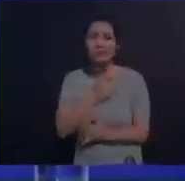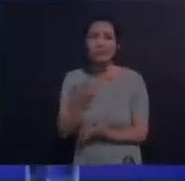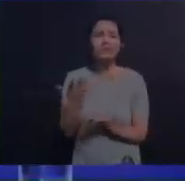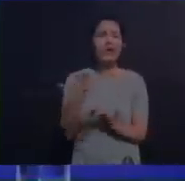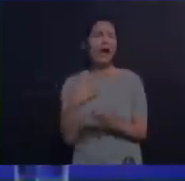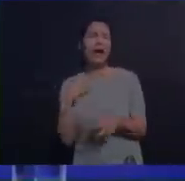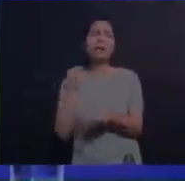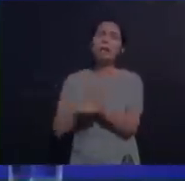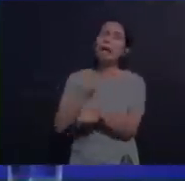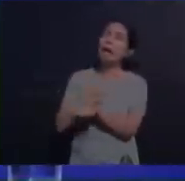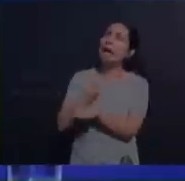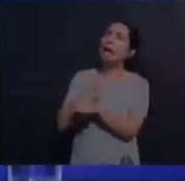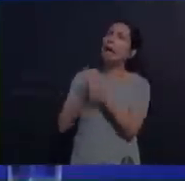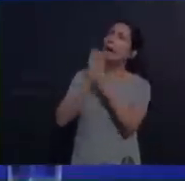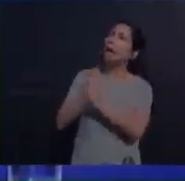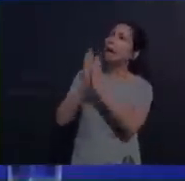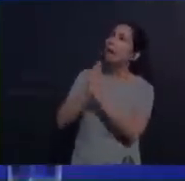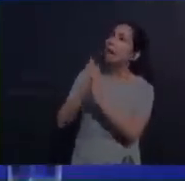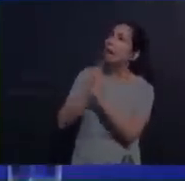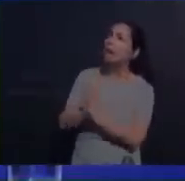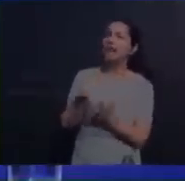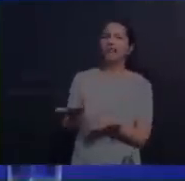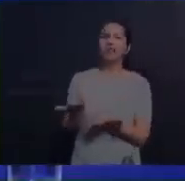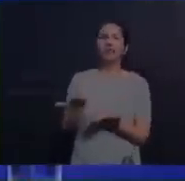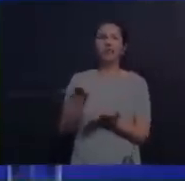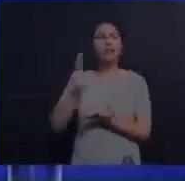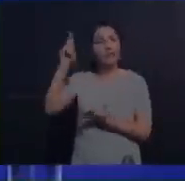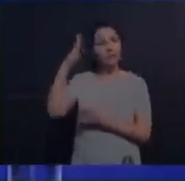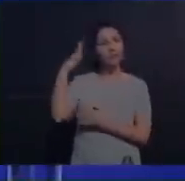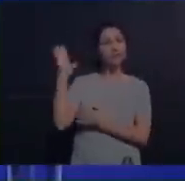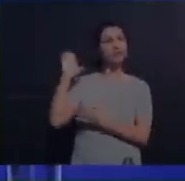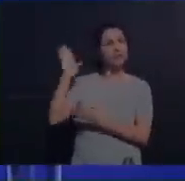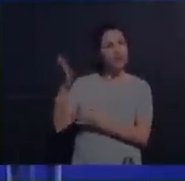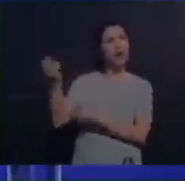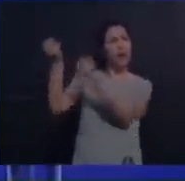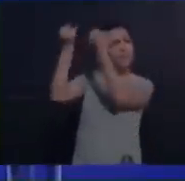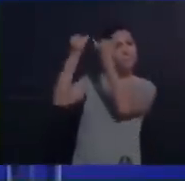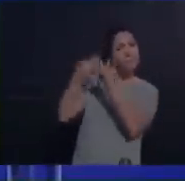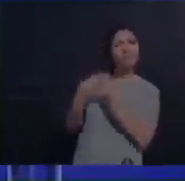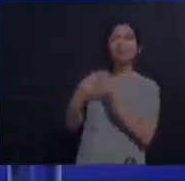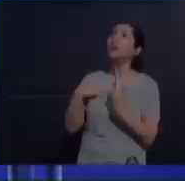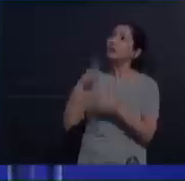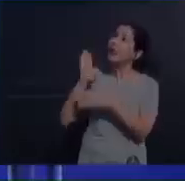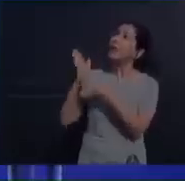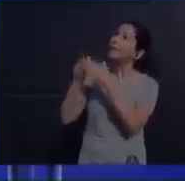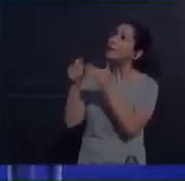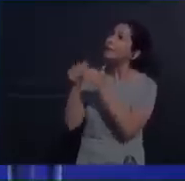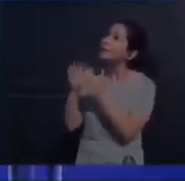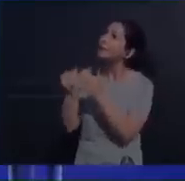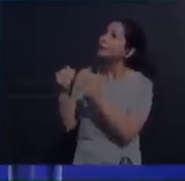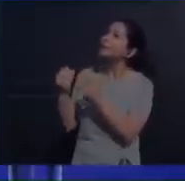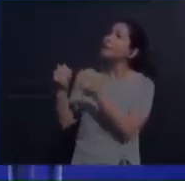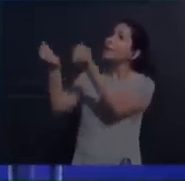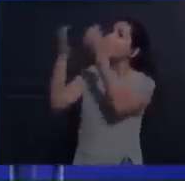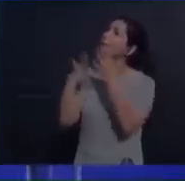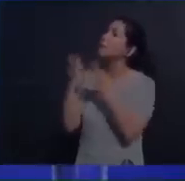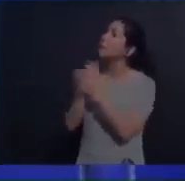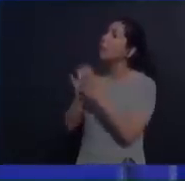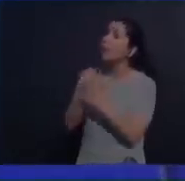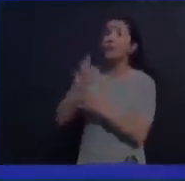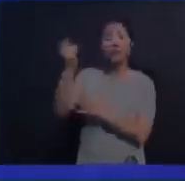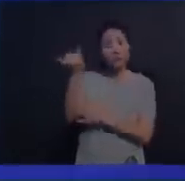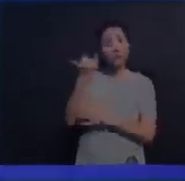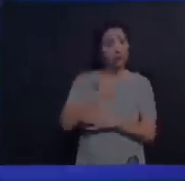lá orando, orando, Deus... Mas eu já te pedi, Deus, e a minha bênção, Deus. E Deus já falou com você, filho,